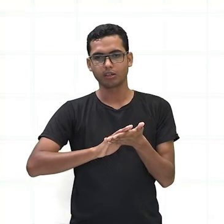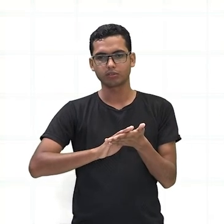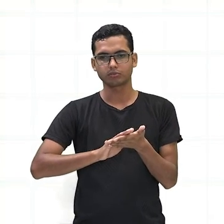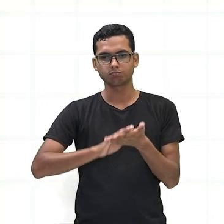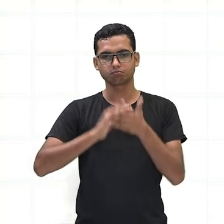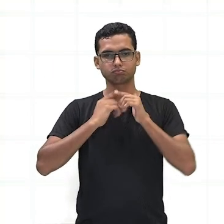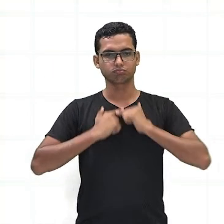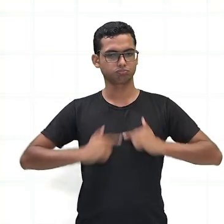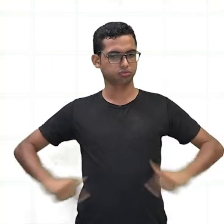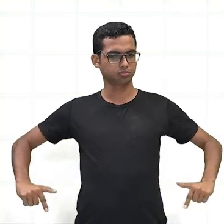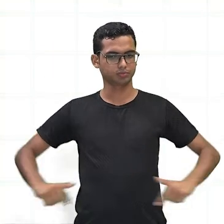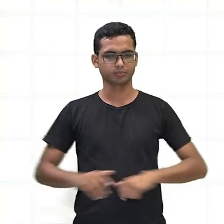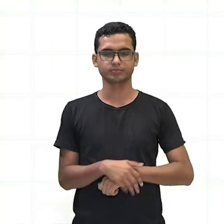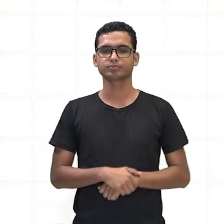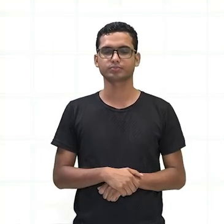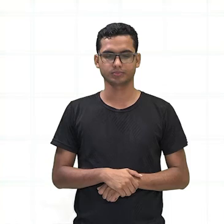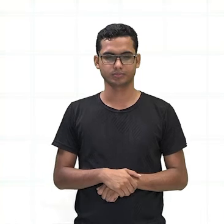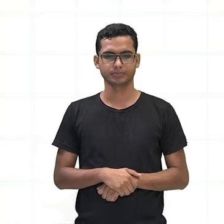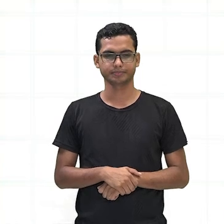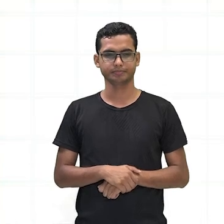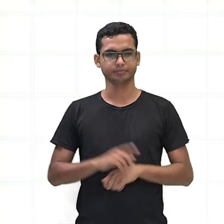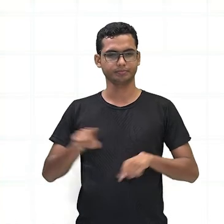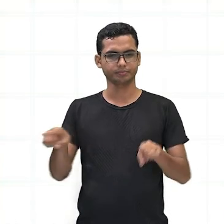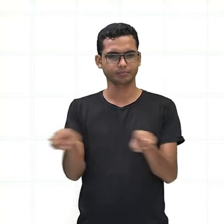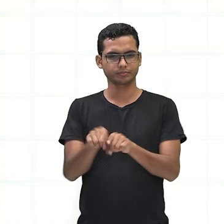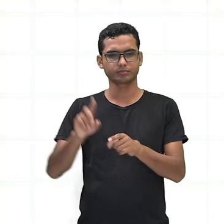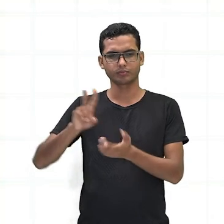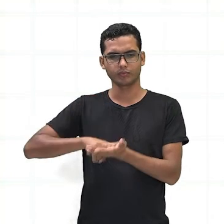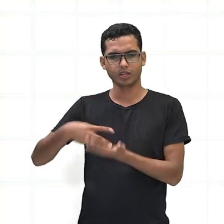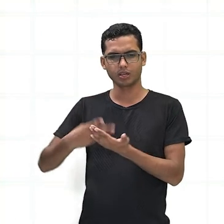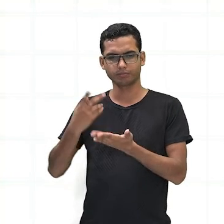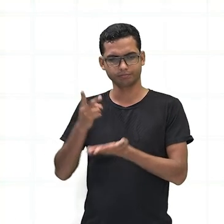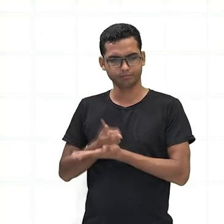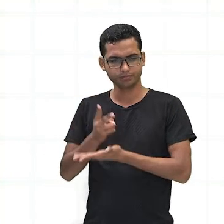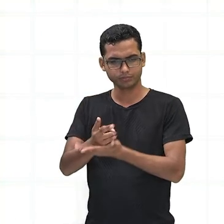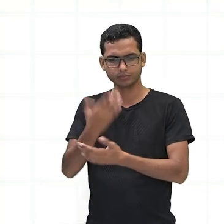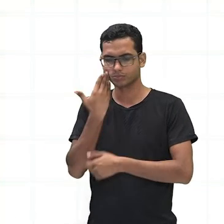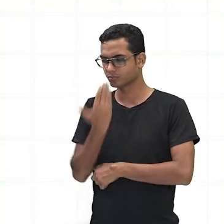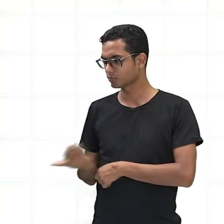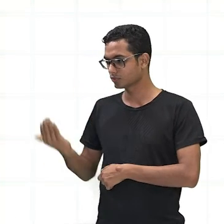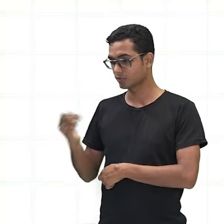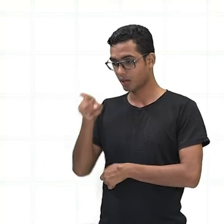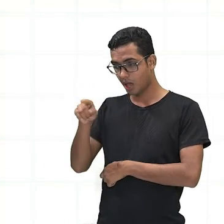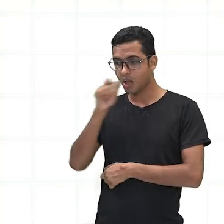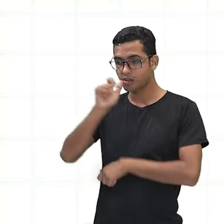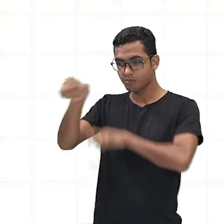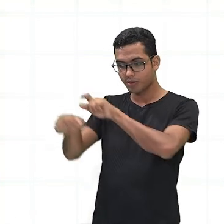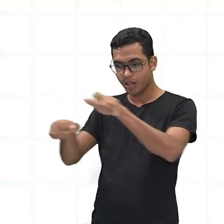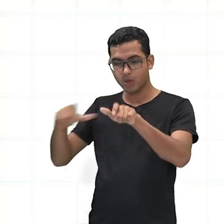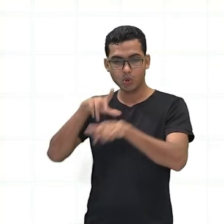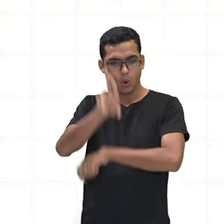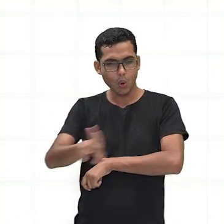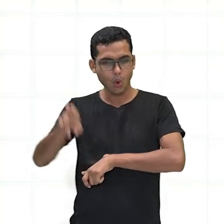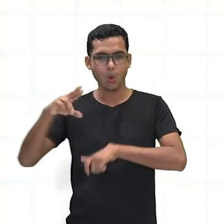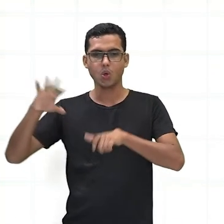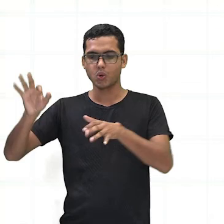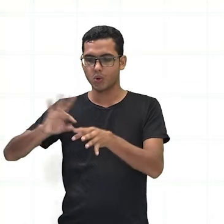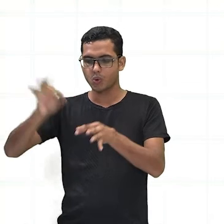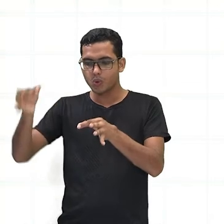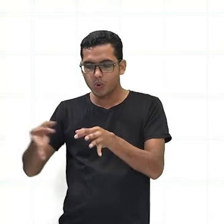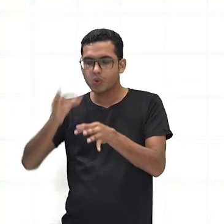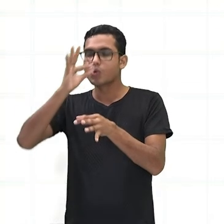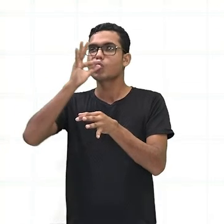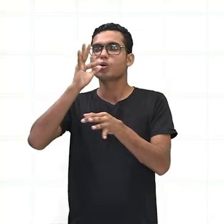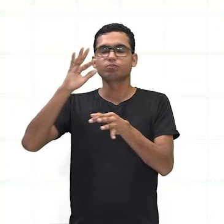This girl used the magic to help people. Ela usou a magia para ajudar pessoas. She helped the